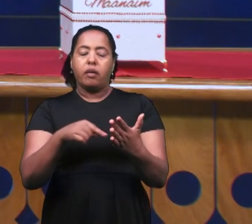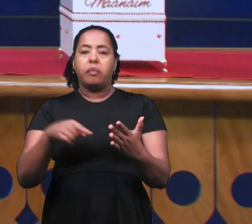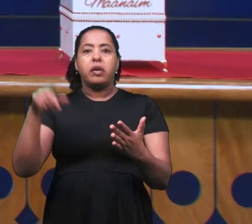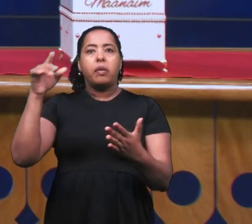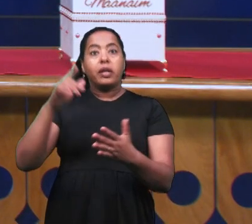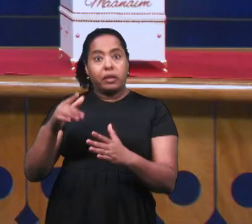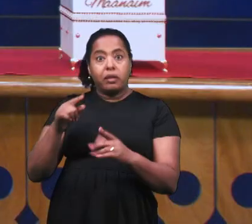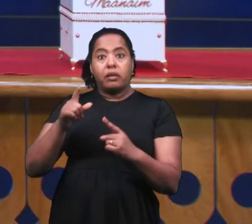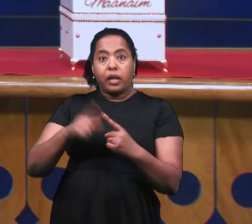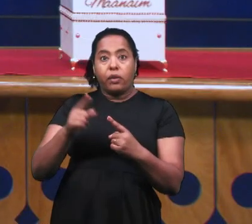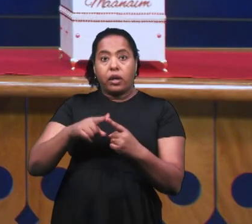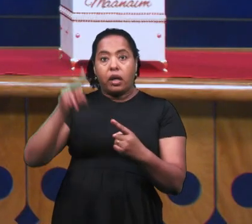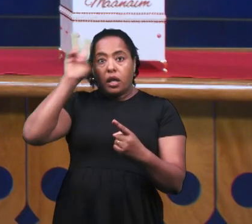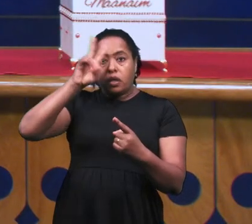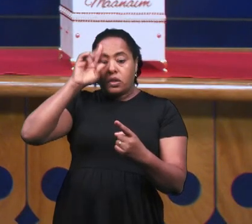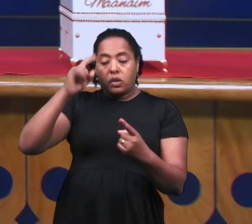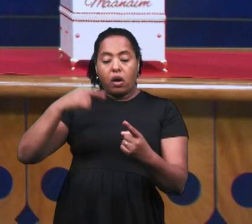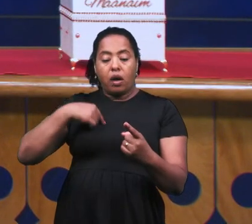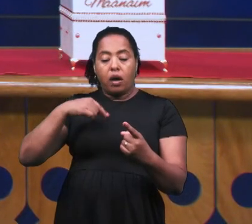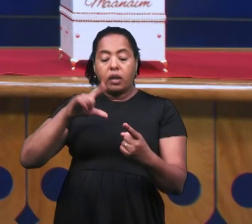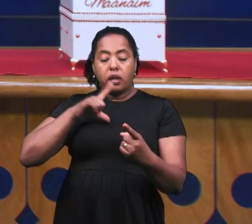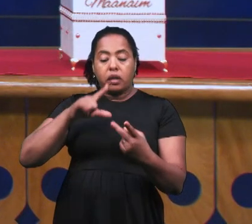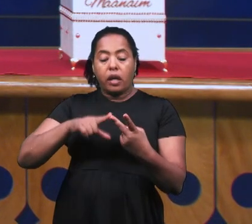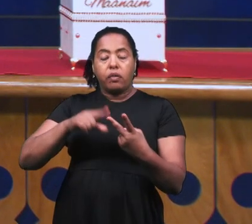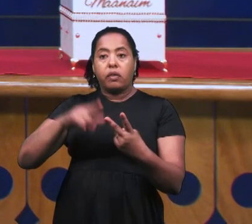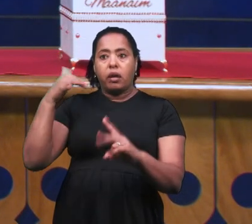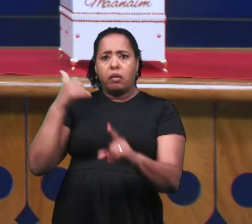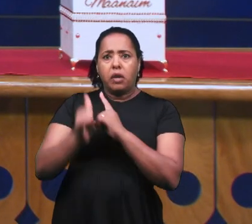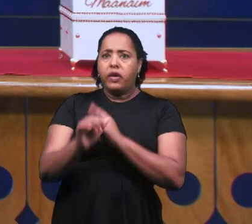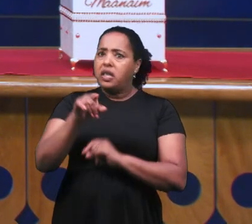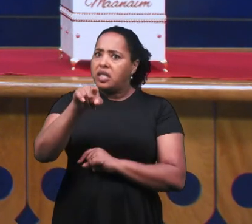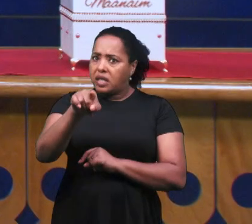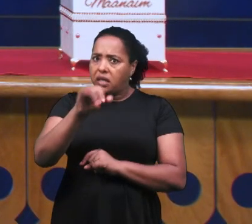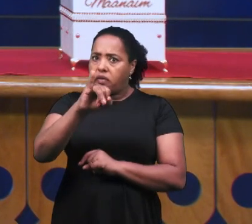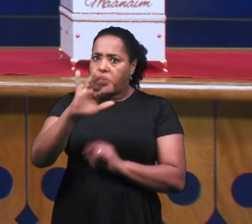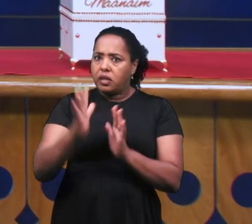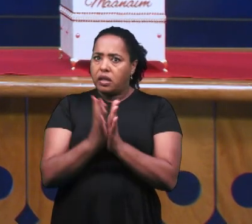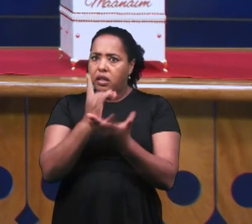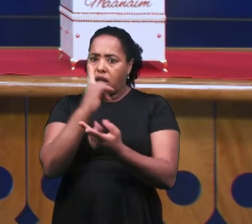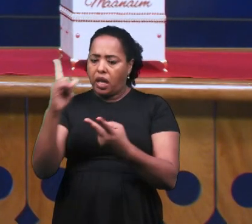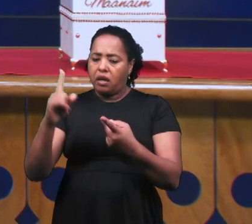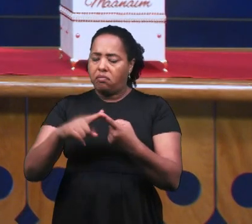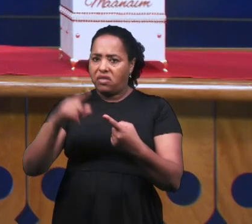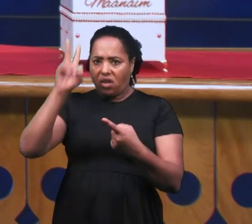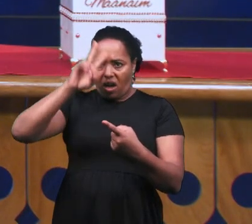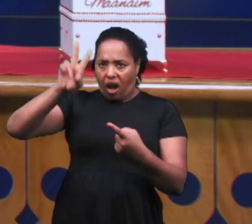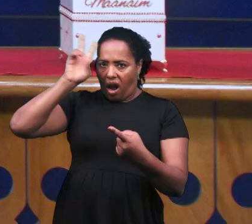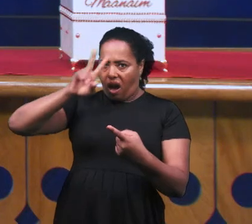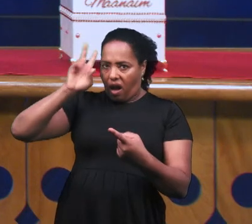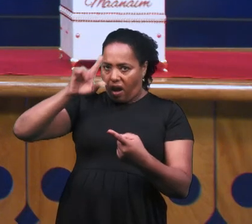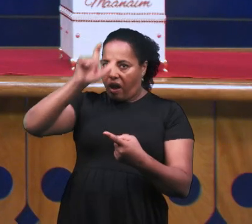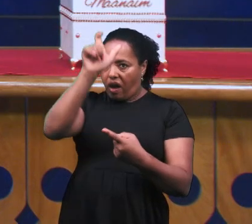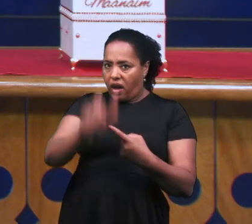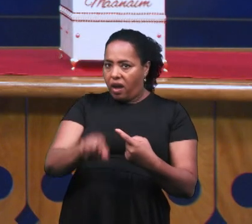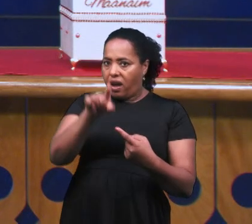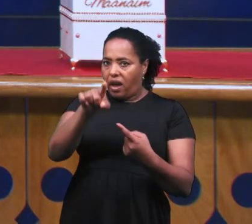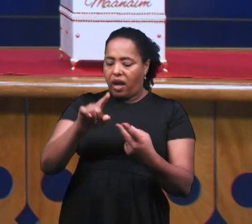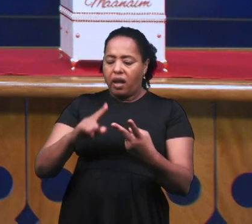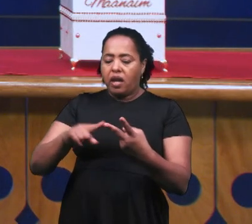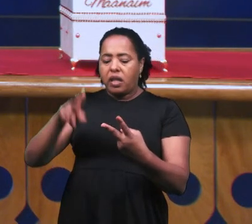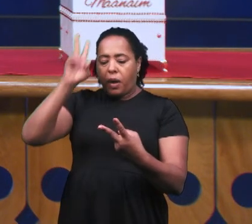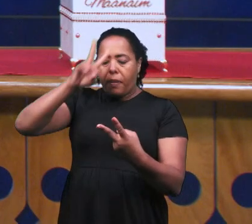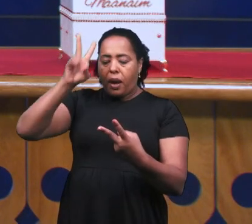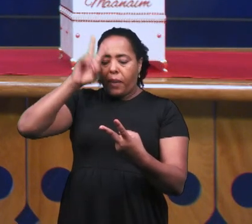tem o profético. Se vocês têm a Bíblia como histórico, é historicismo. Então você conta uma história aqui, depois repete a mesma